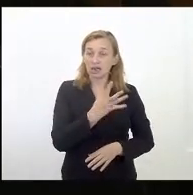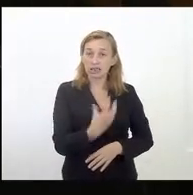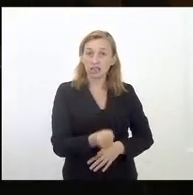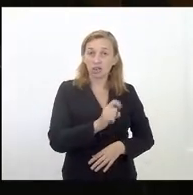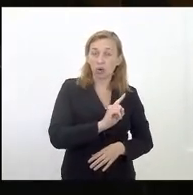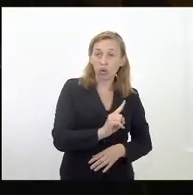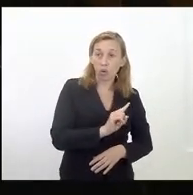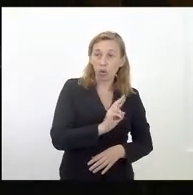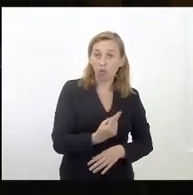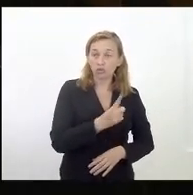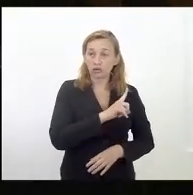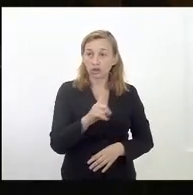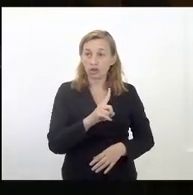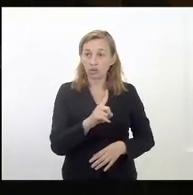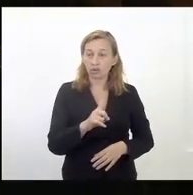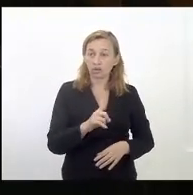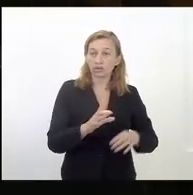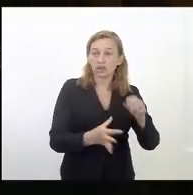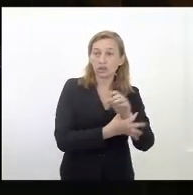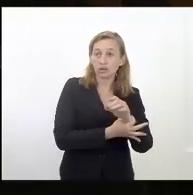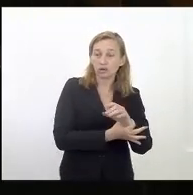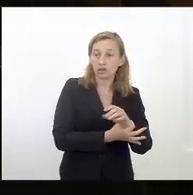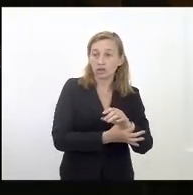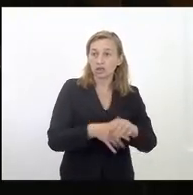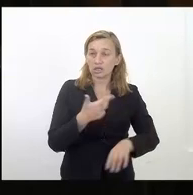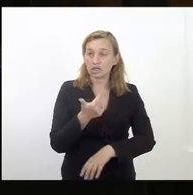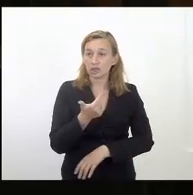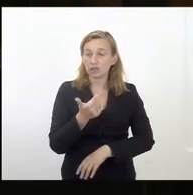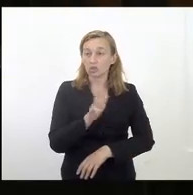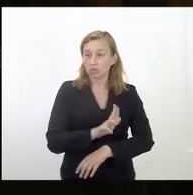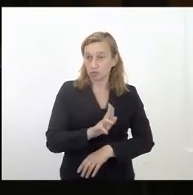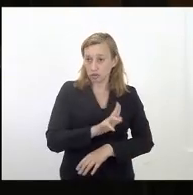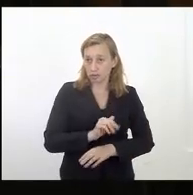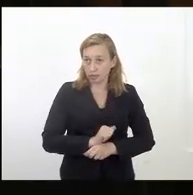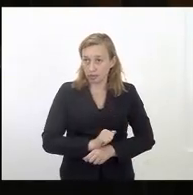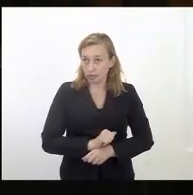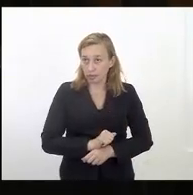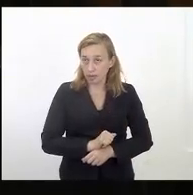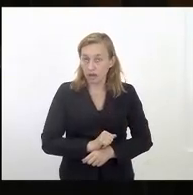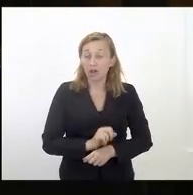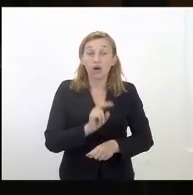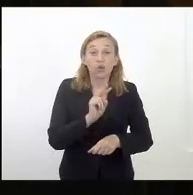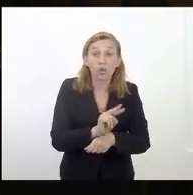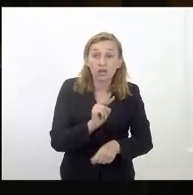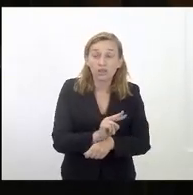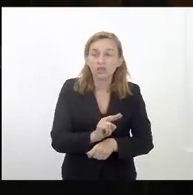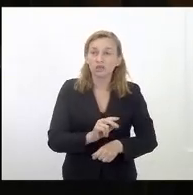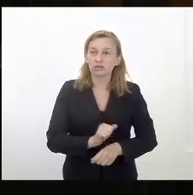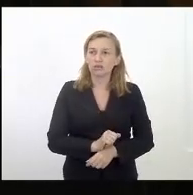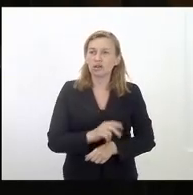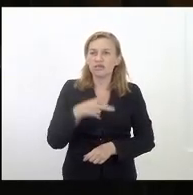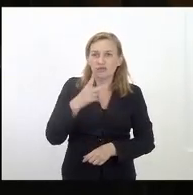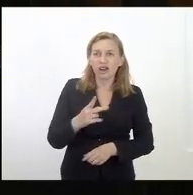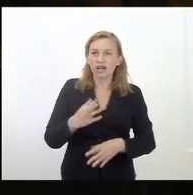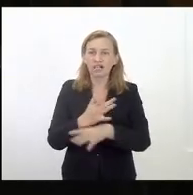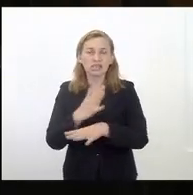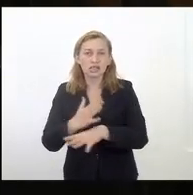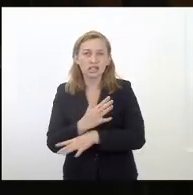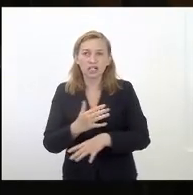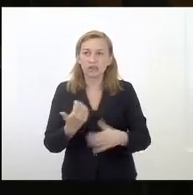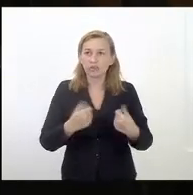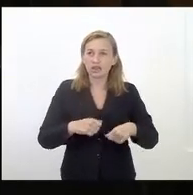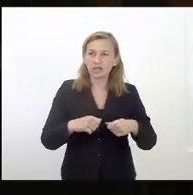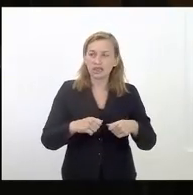o texto amparado pelo STF ou seja pelo pelo Guardião da nossa Constituição ele diz que as cidades devem ser